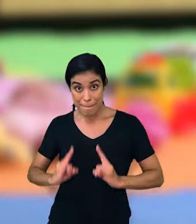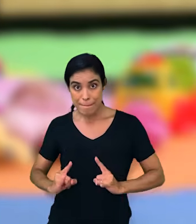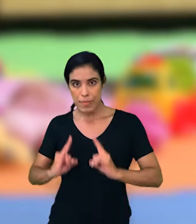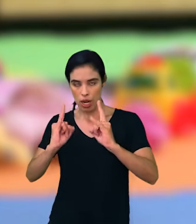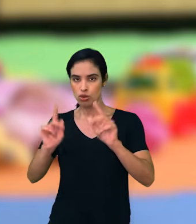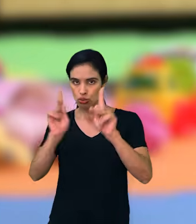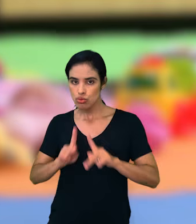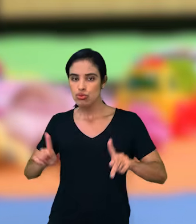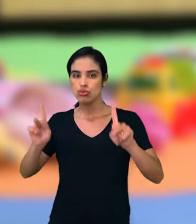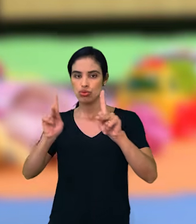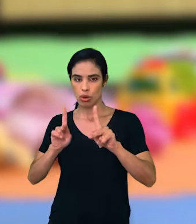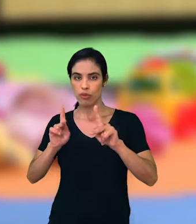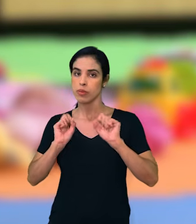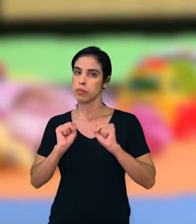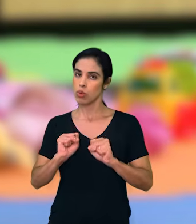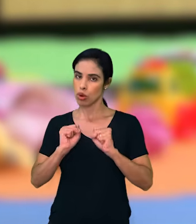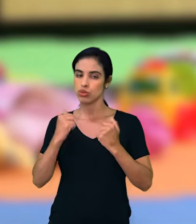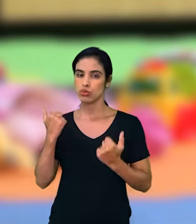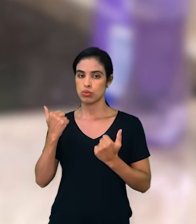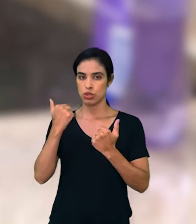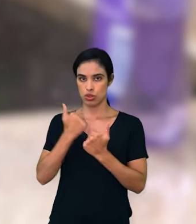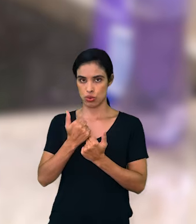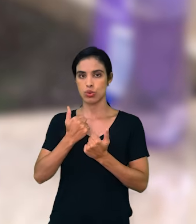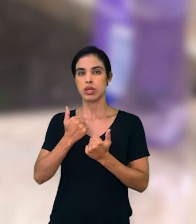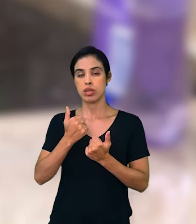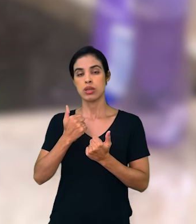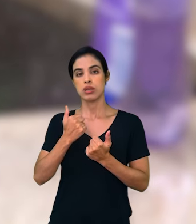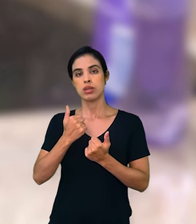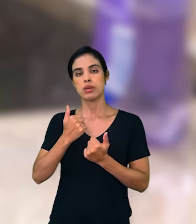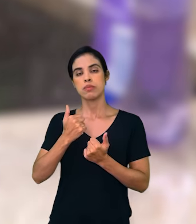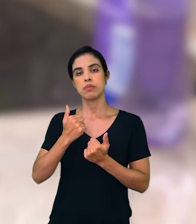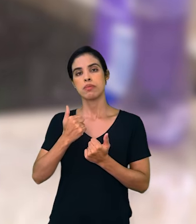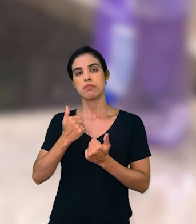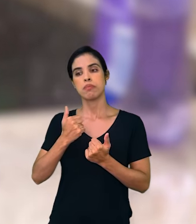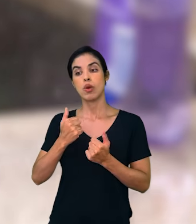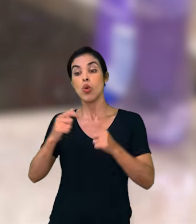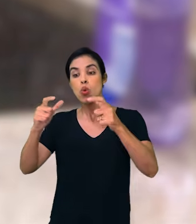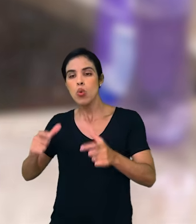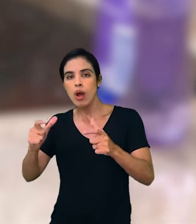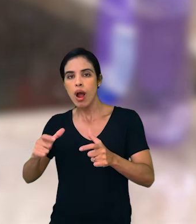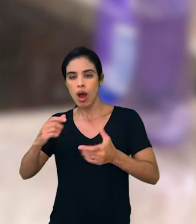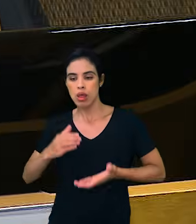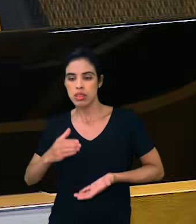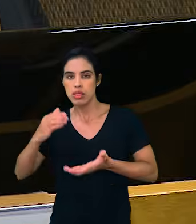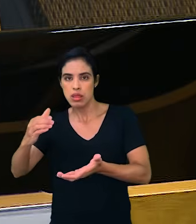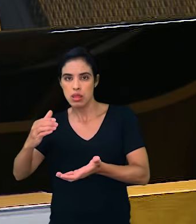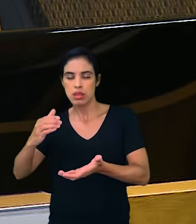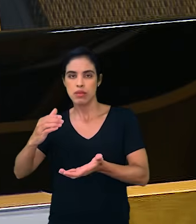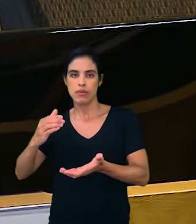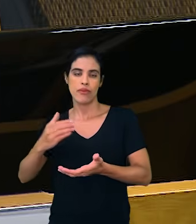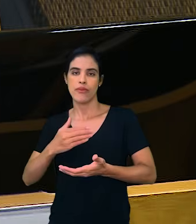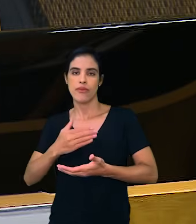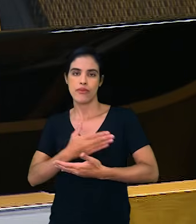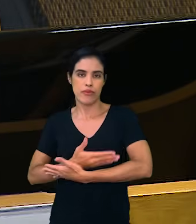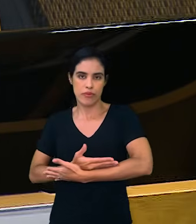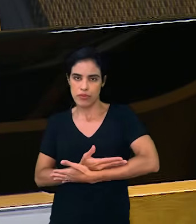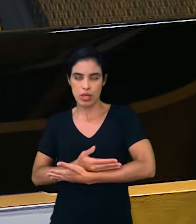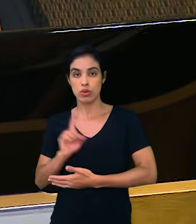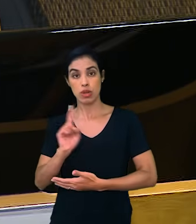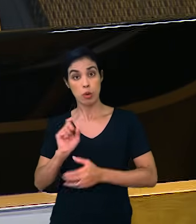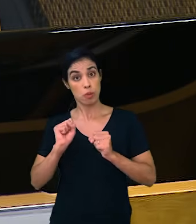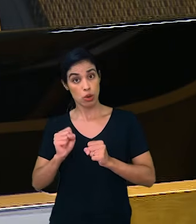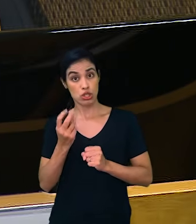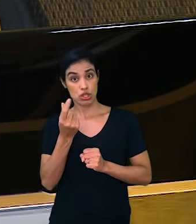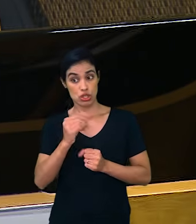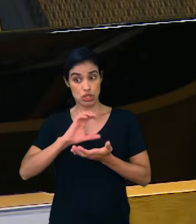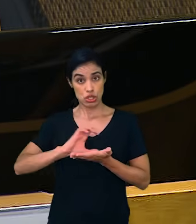condomínio, substitua a oferta de creche pelo pagamento de auxílio creche em dinheiro. A relatora do caso, ministra